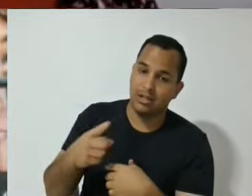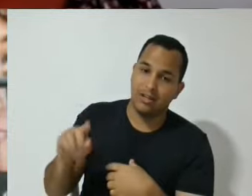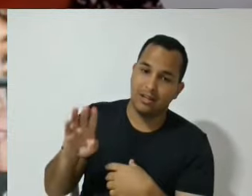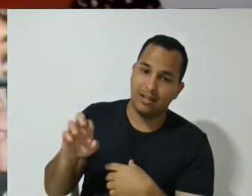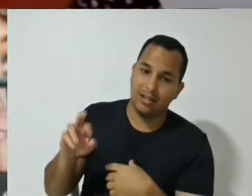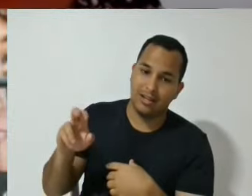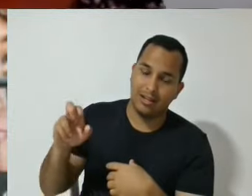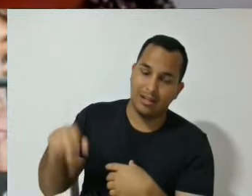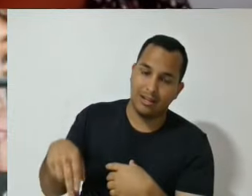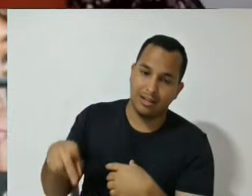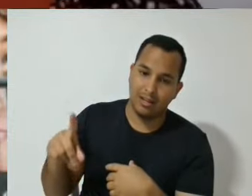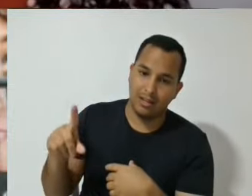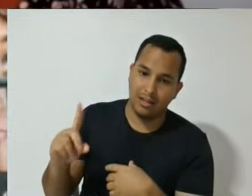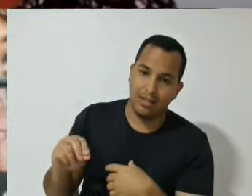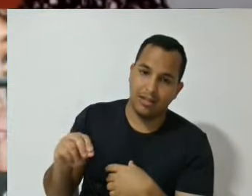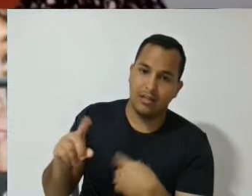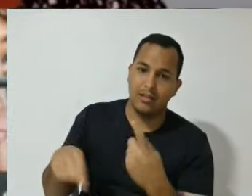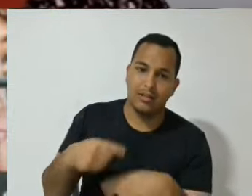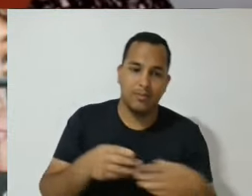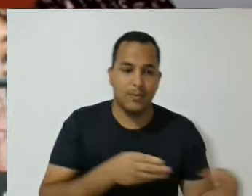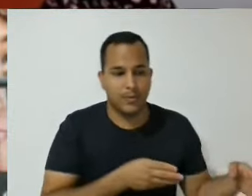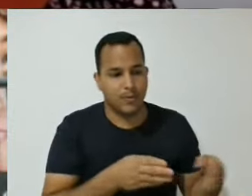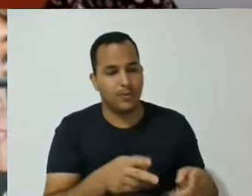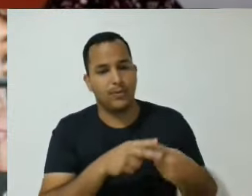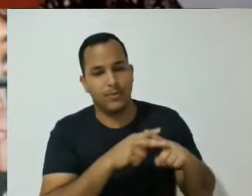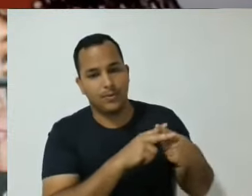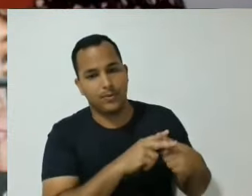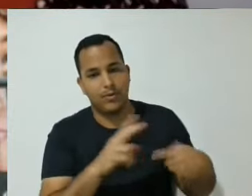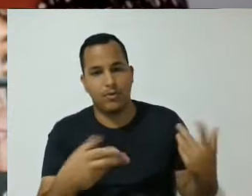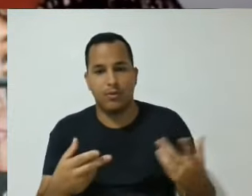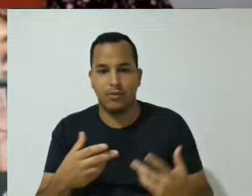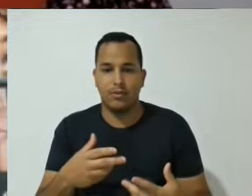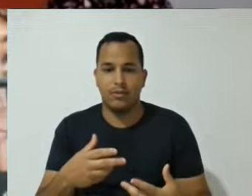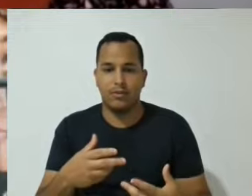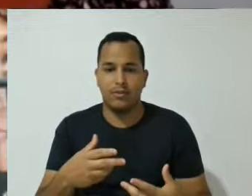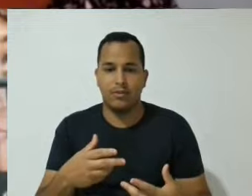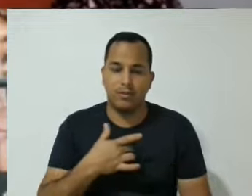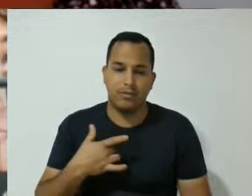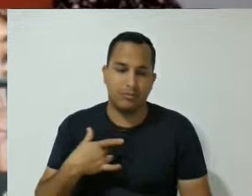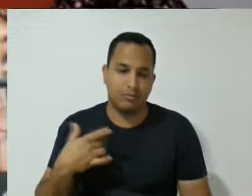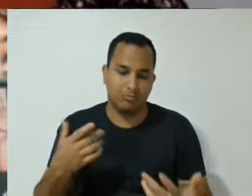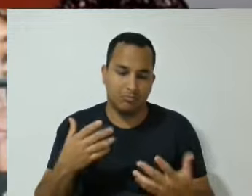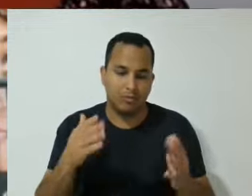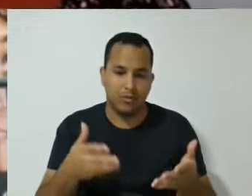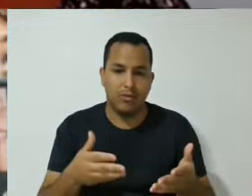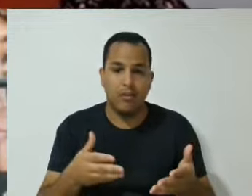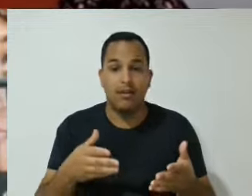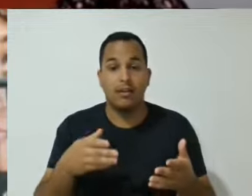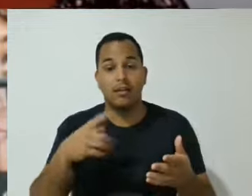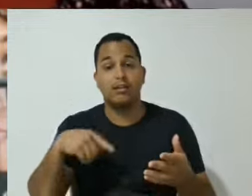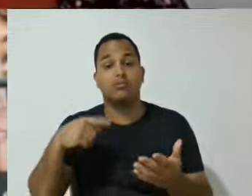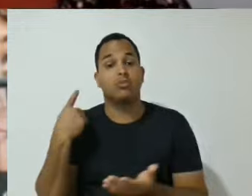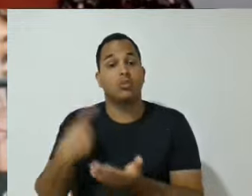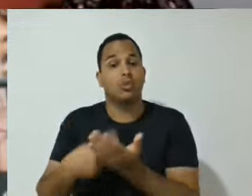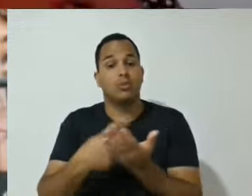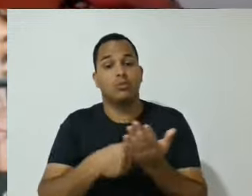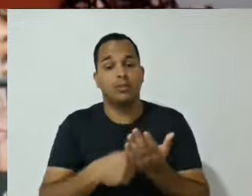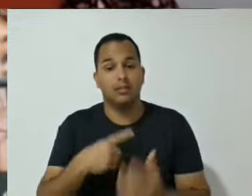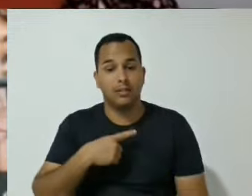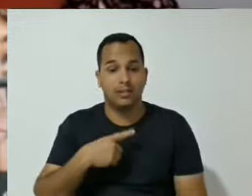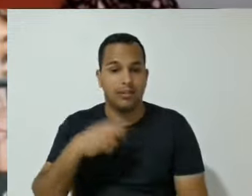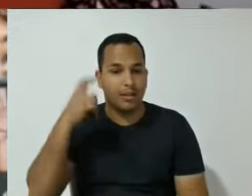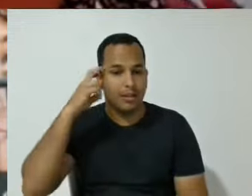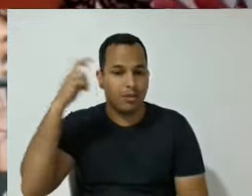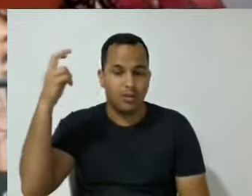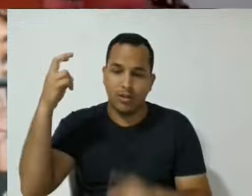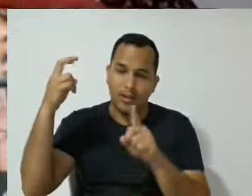vem com asfalto da rua, ou depois você vem com saneamento básico. E eles pactuavam aquilo. E aí a cultura, ela faz esse